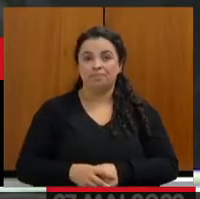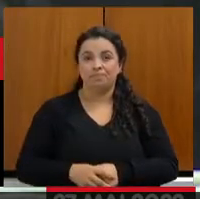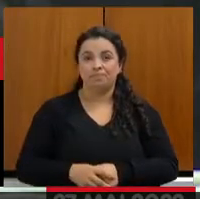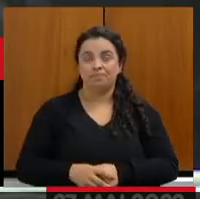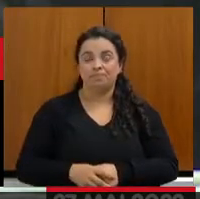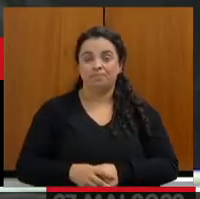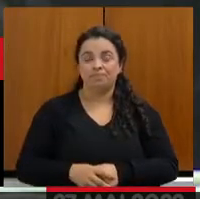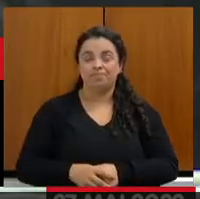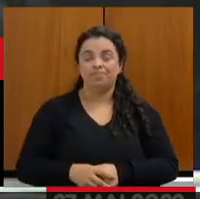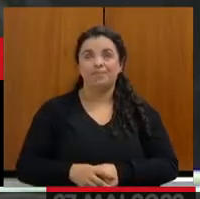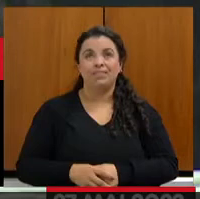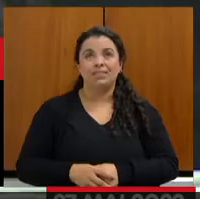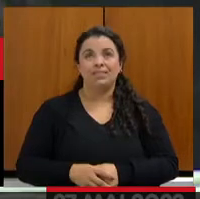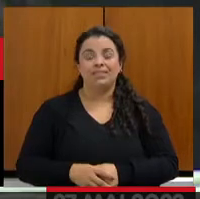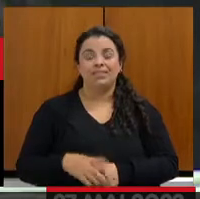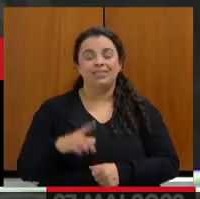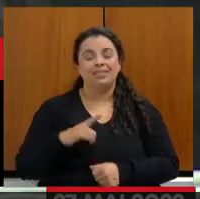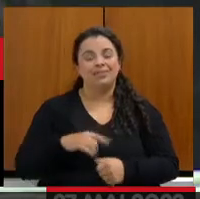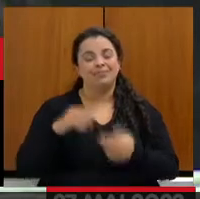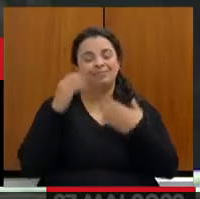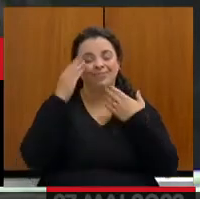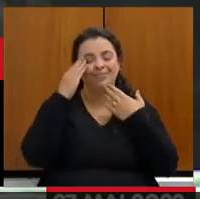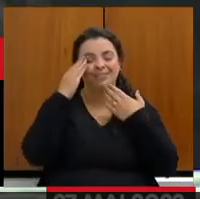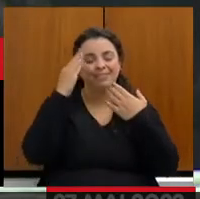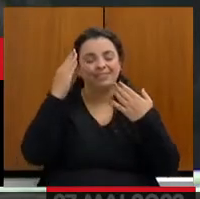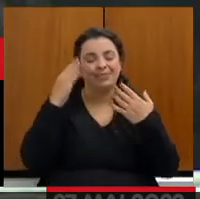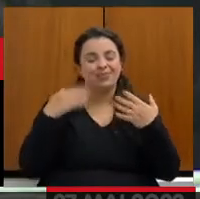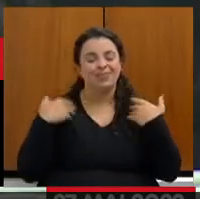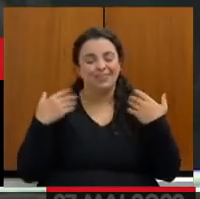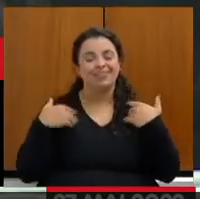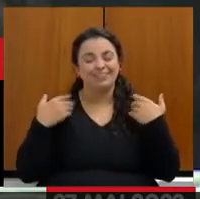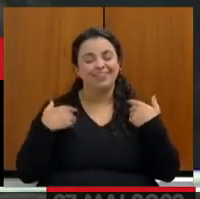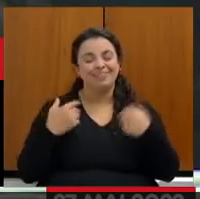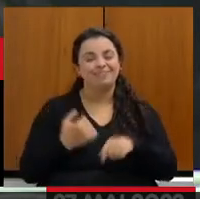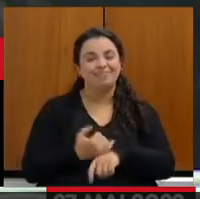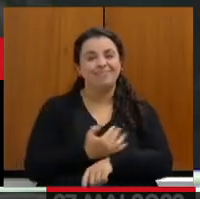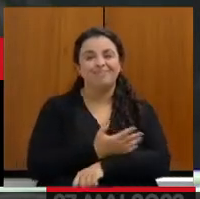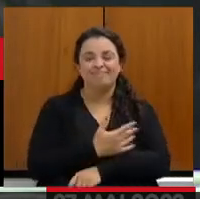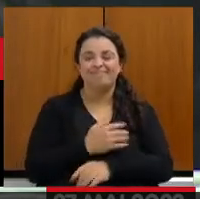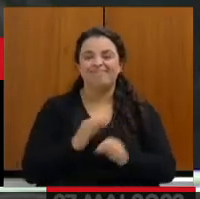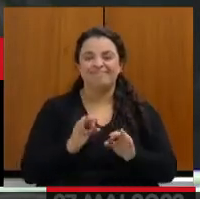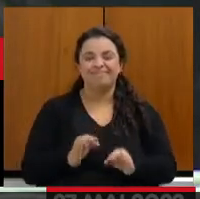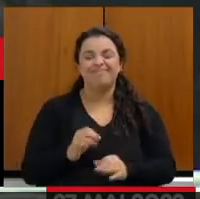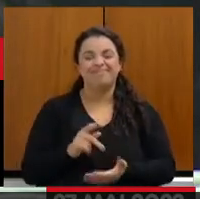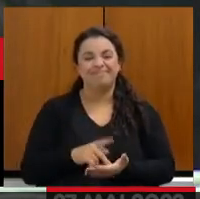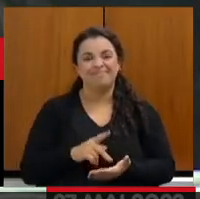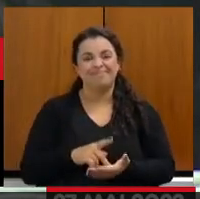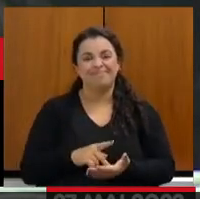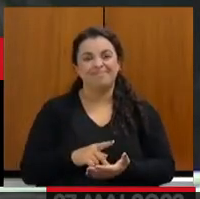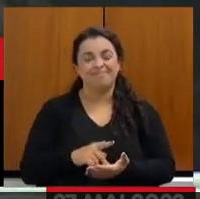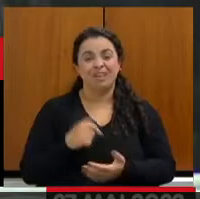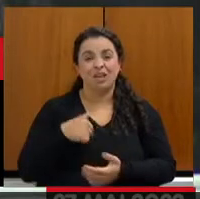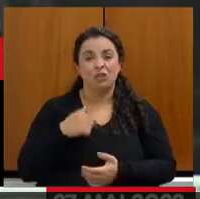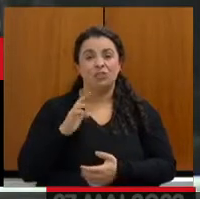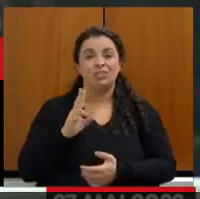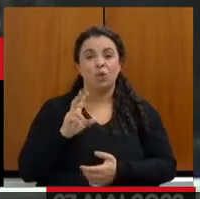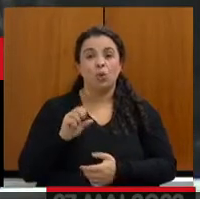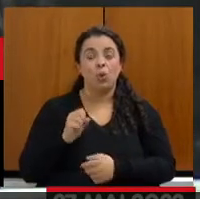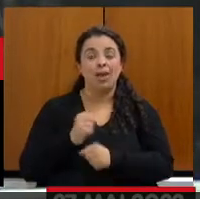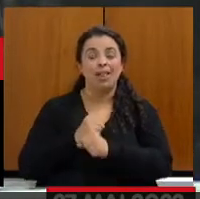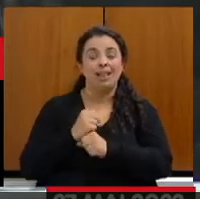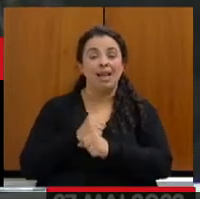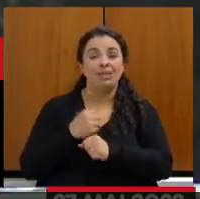e é uma gratidão alegria e Uma emoção muito grande há mais de 50 anos